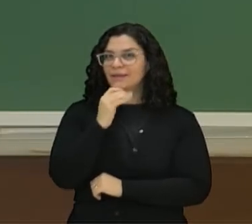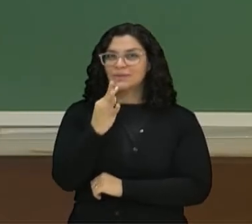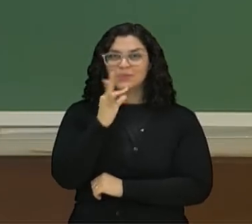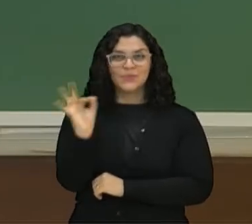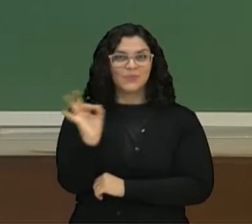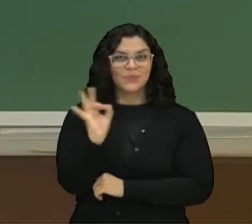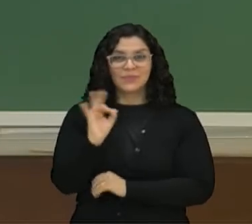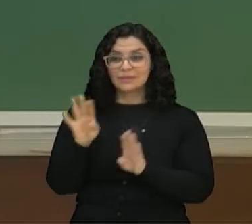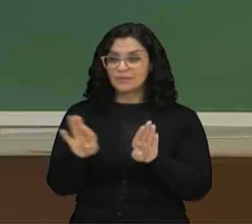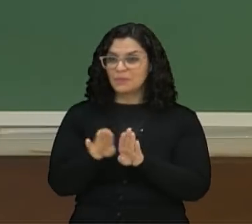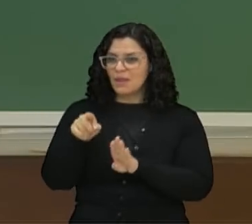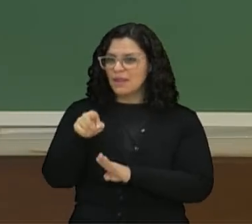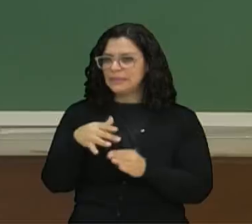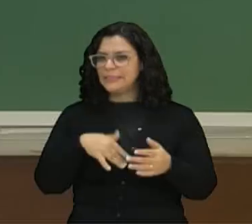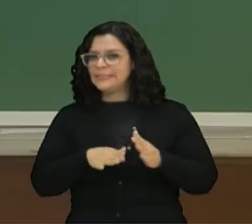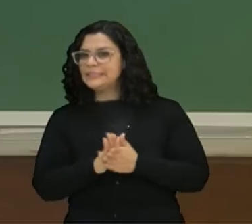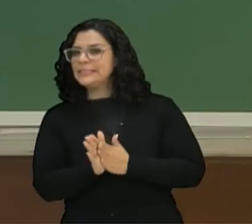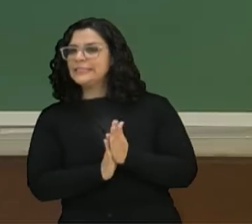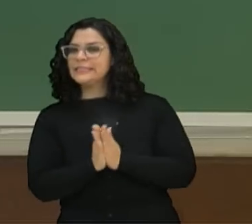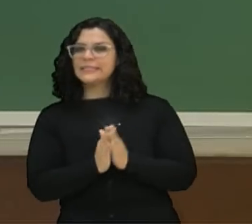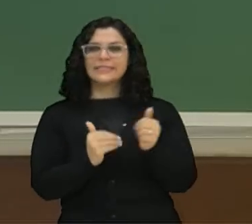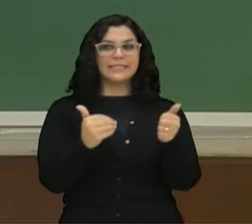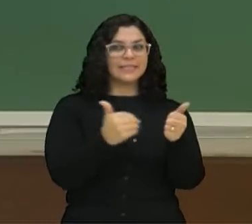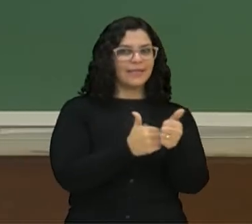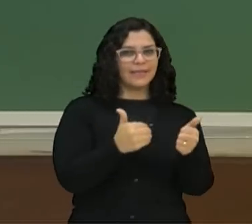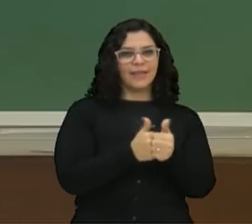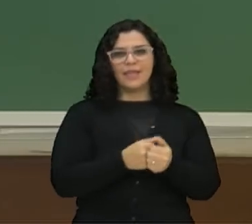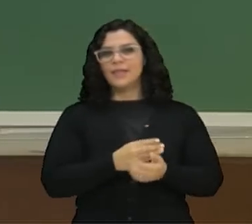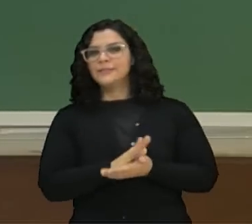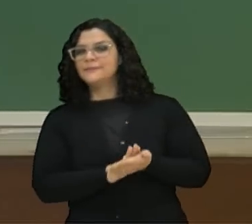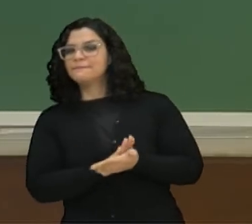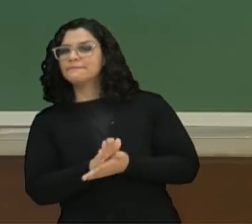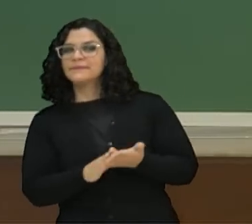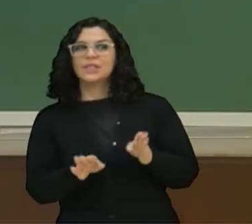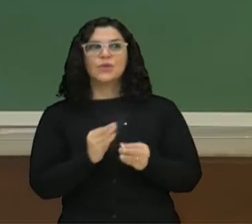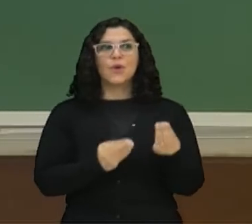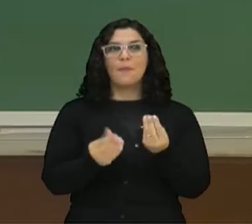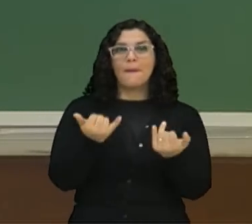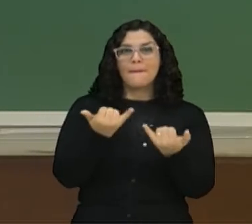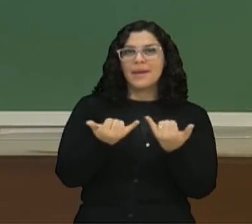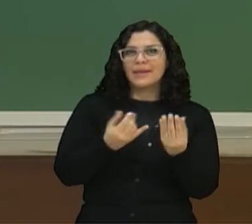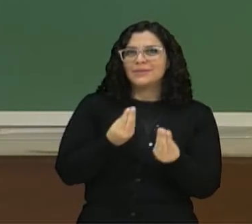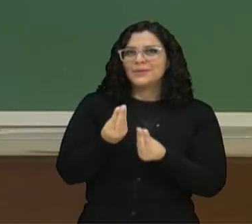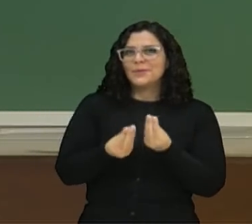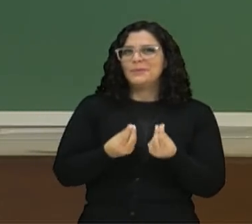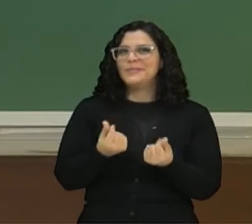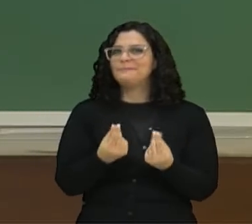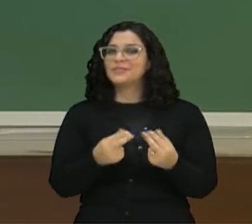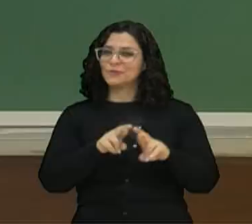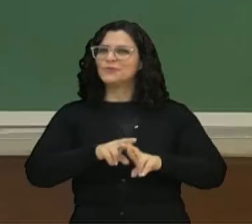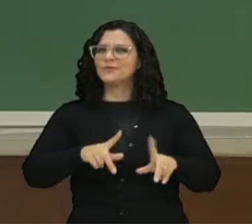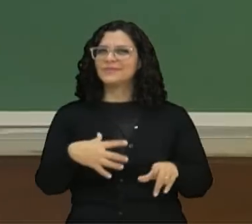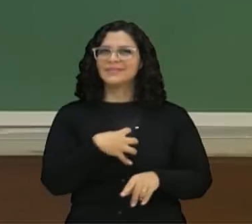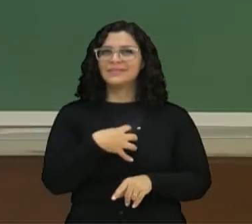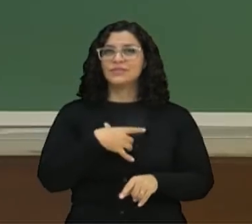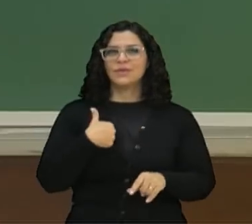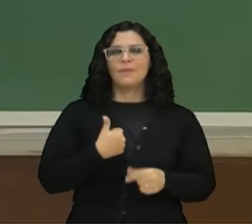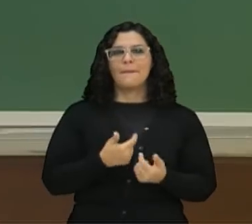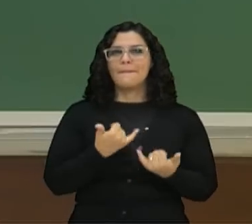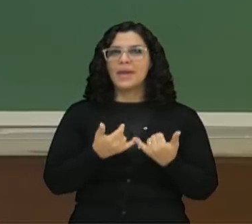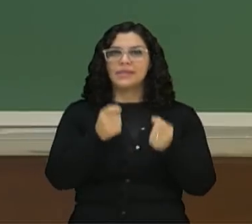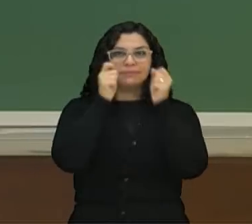que apresenta alguns mistérios, né, um roteiro mais diferente, né? Isso já vai